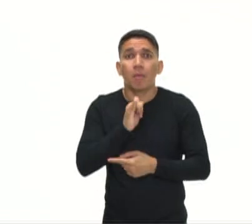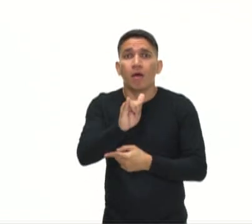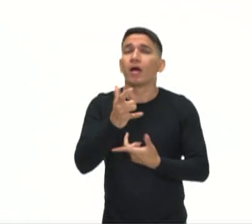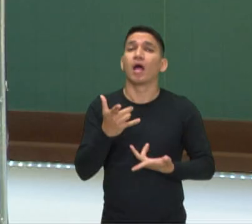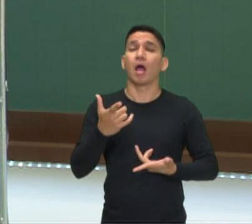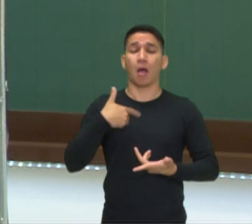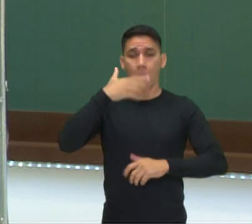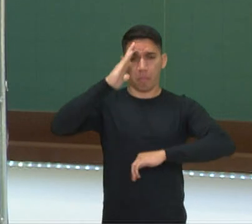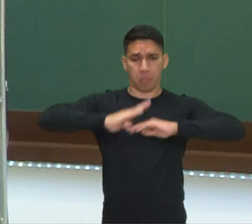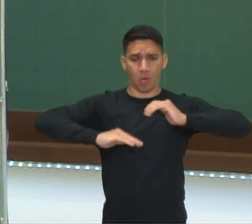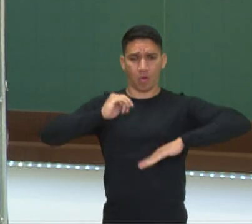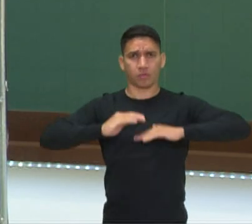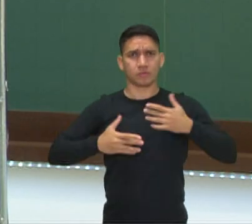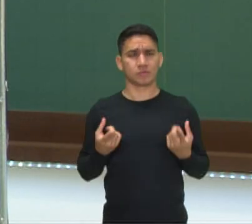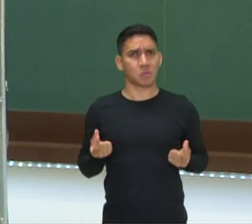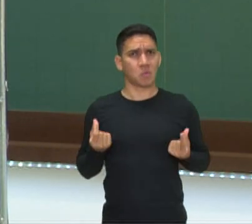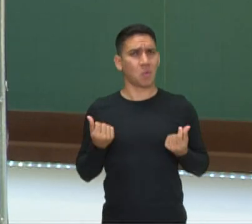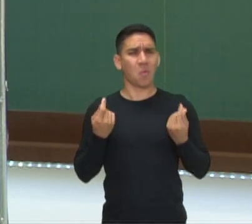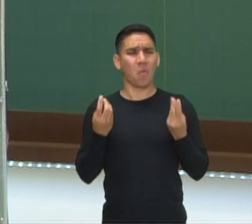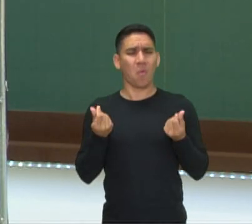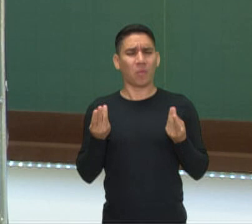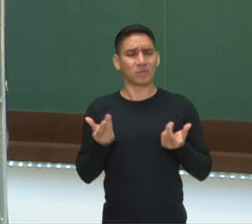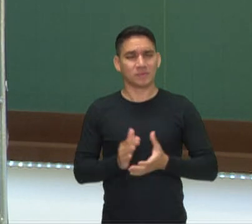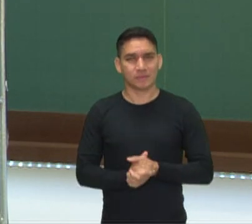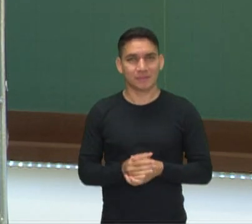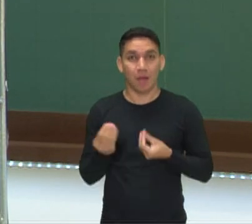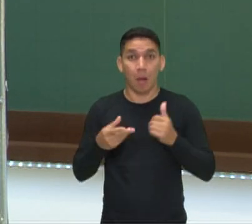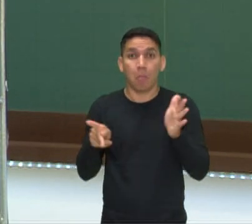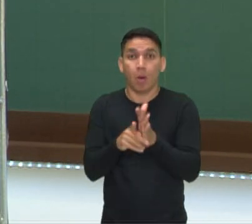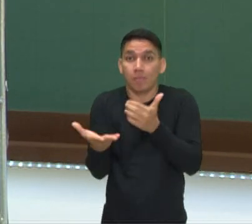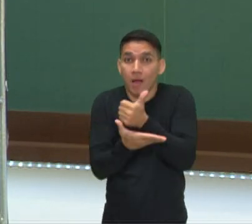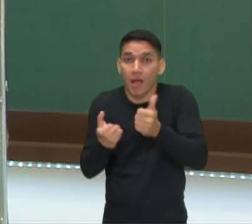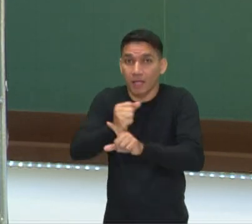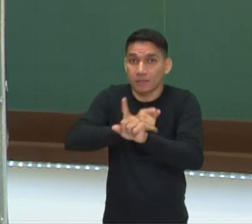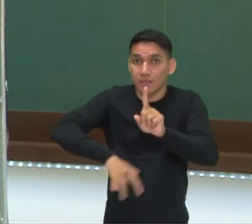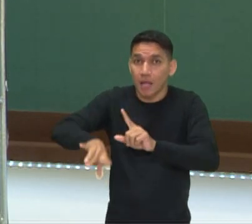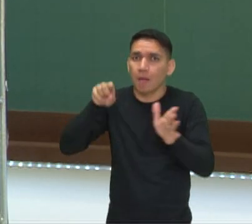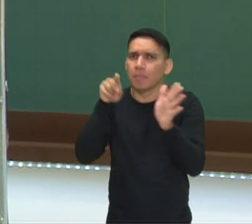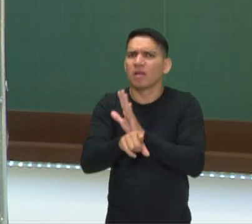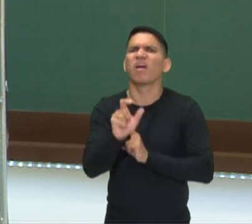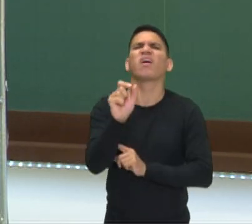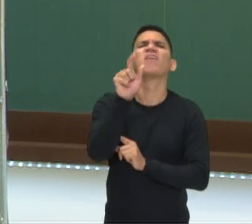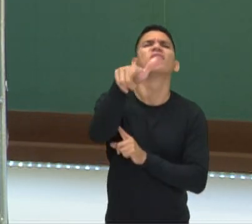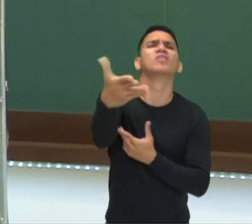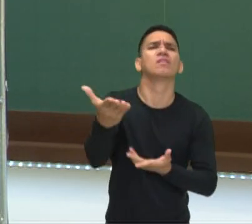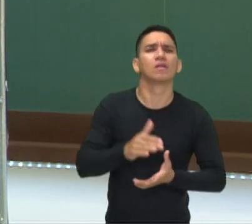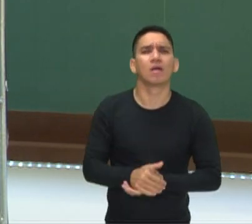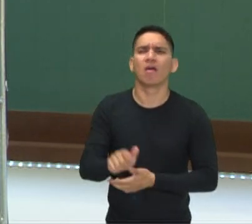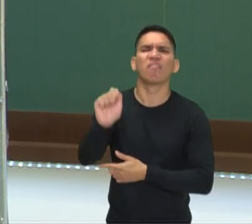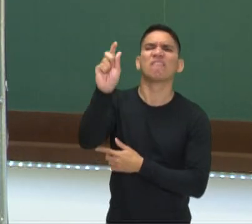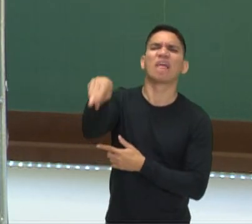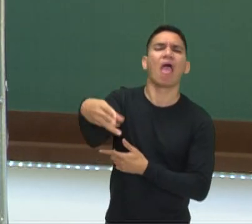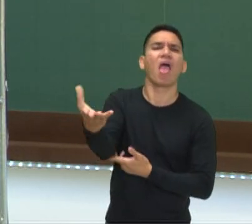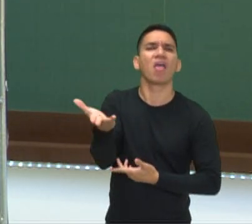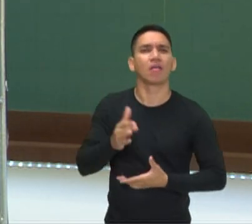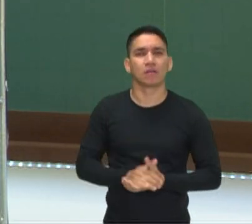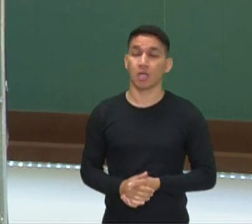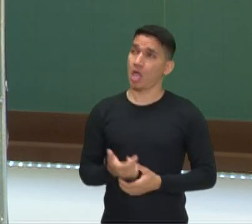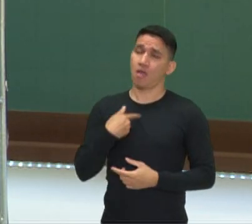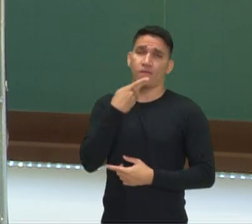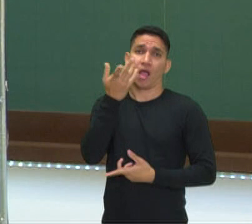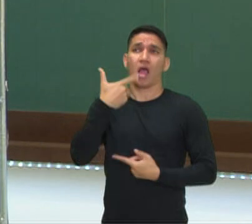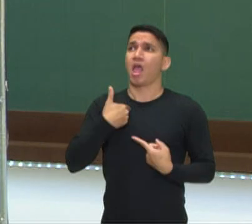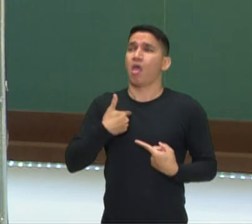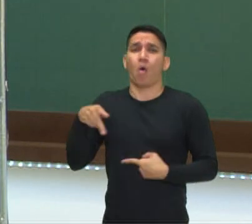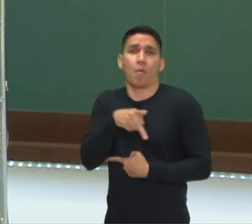Então, para vocês entenderem como a profissão é essa base da sociedade, né? Você pergunta para alguém quem é você, geralmente vai ter essa resposta: eu sou a Aline, eu